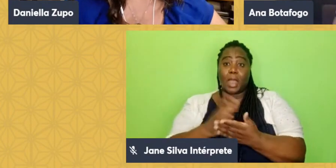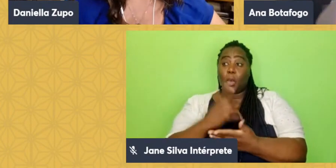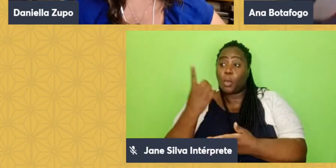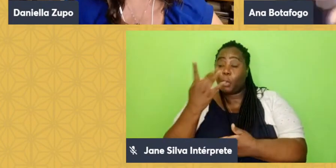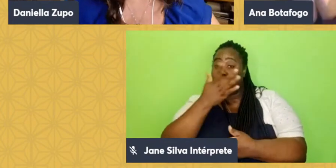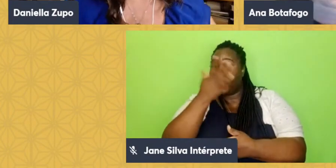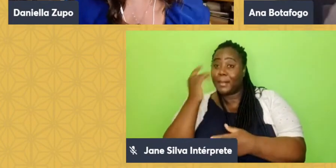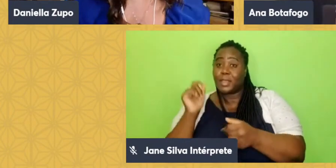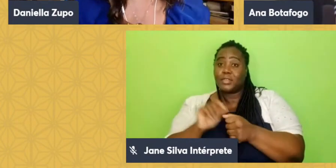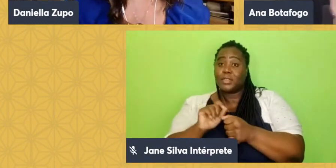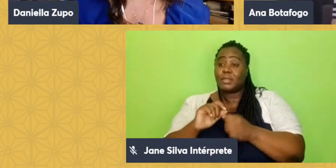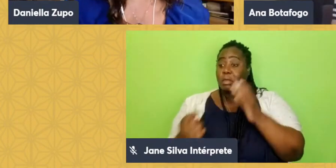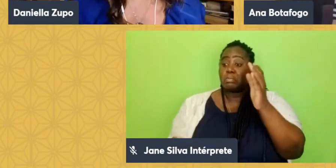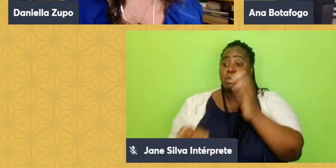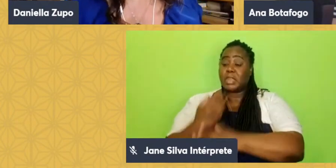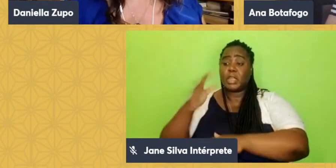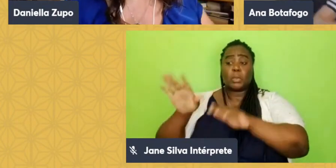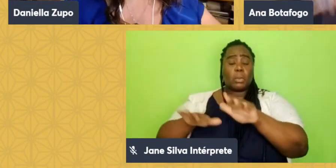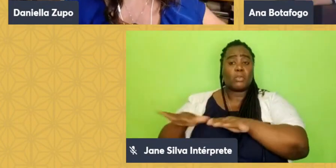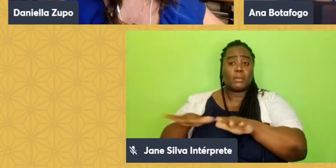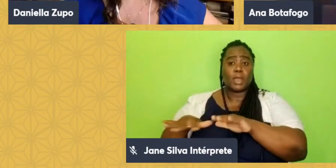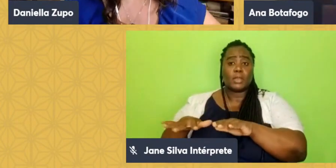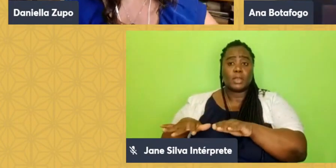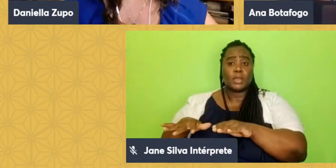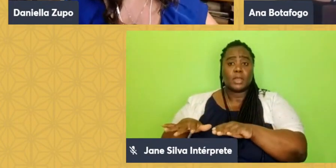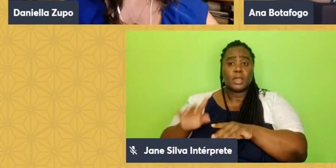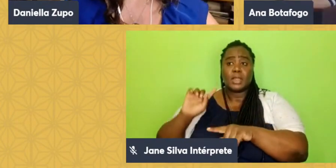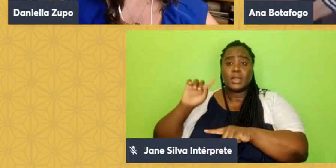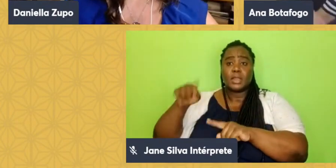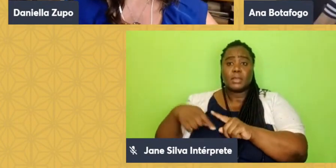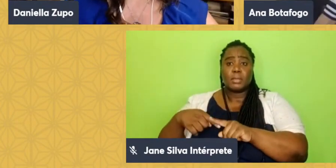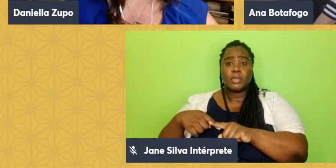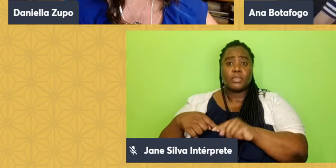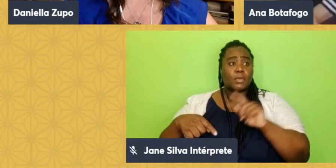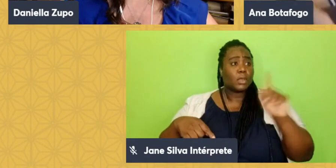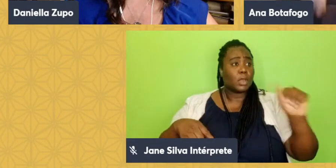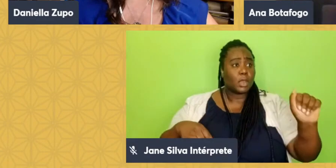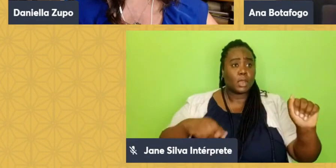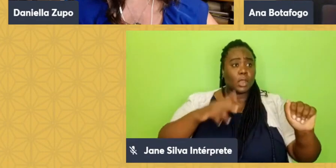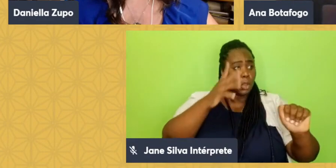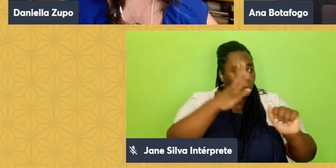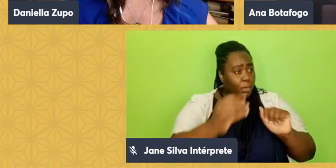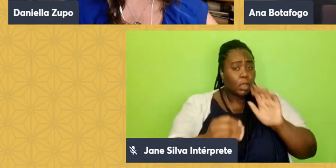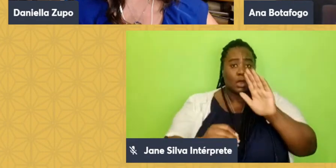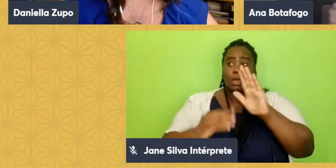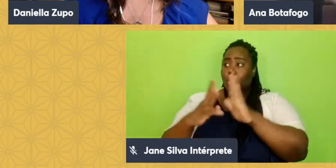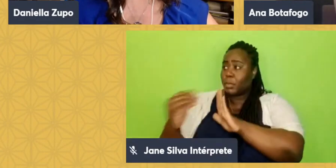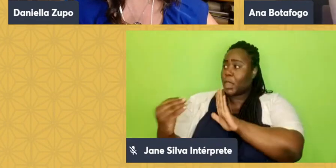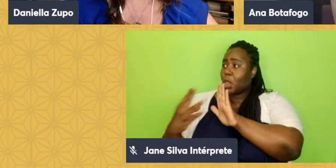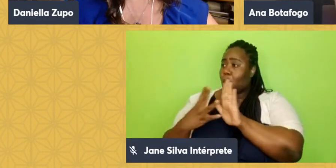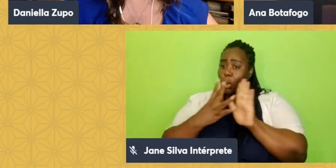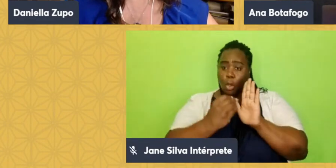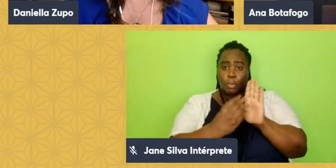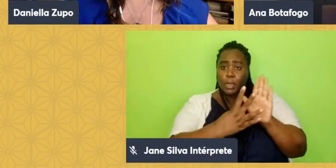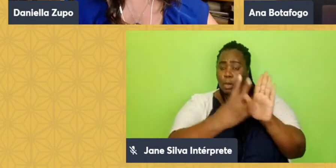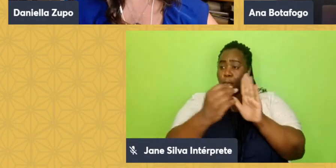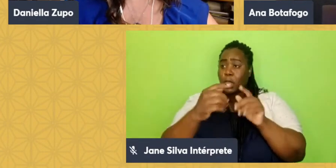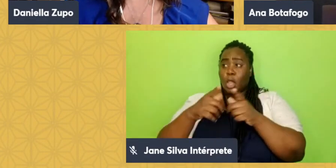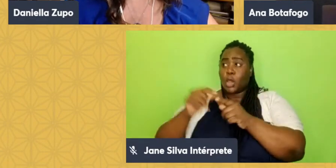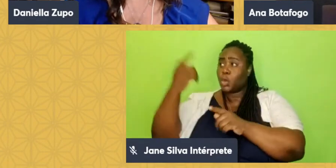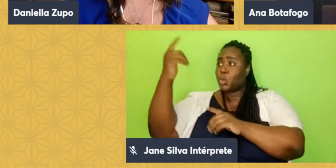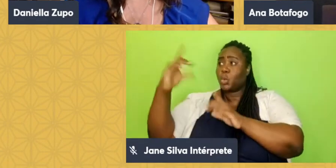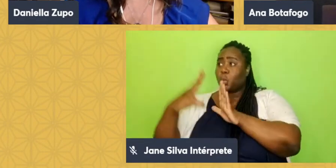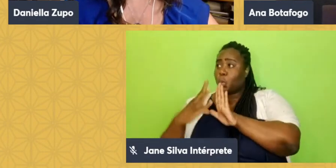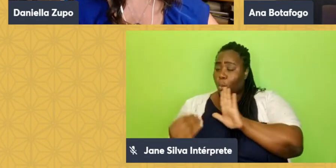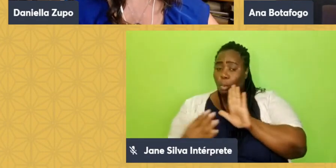pessoa aqui inventa um movimento de repente você vê o aqui repete o bebê que repete os de que repete no Japão